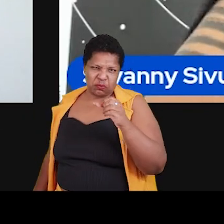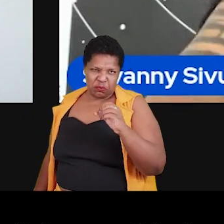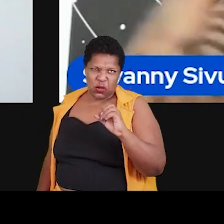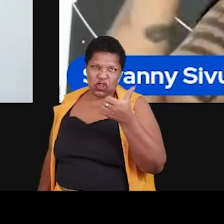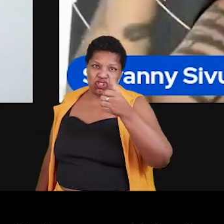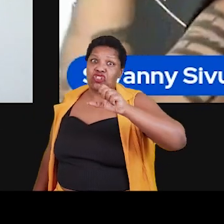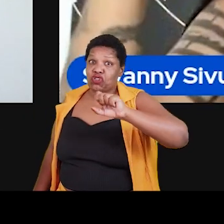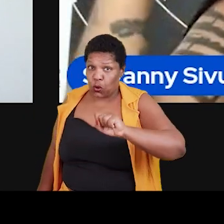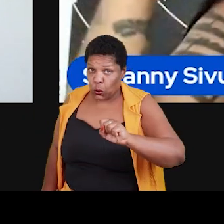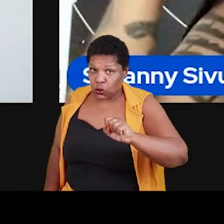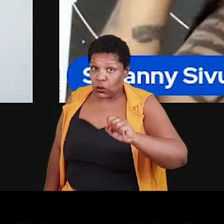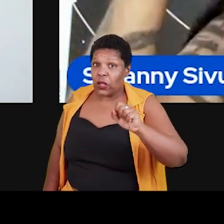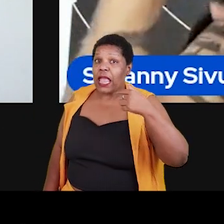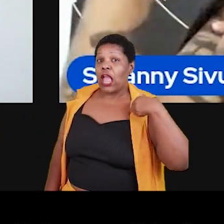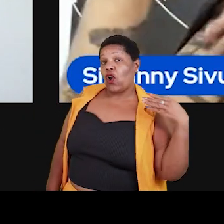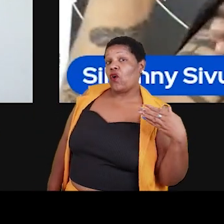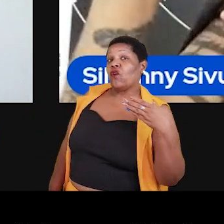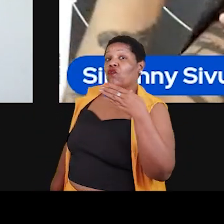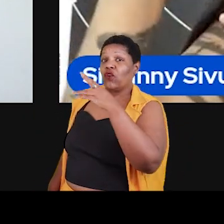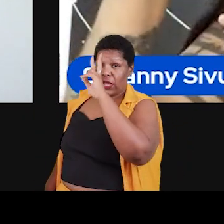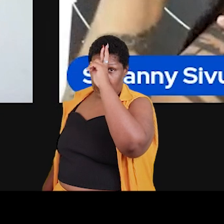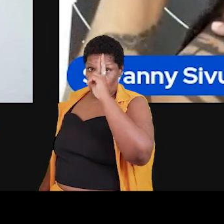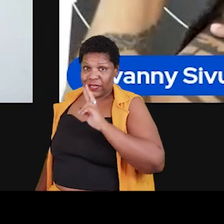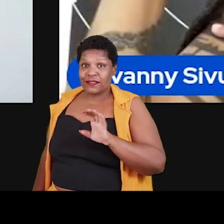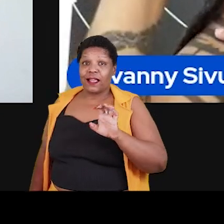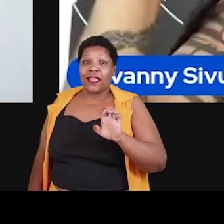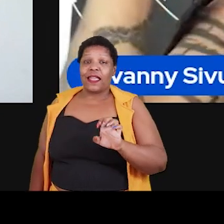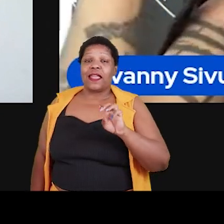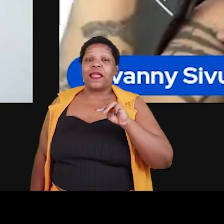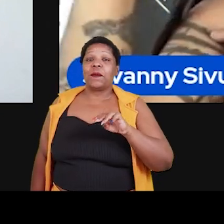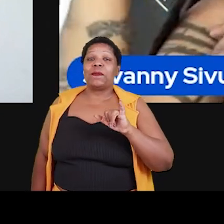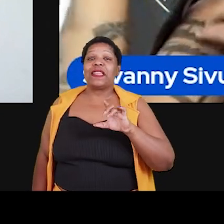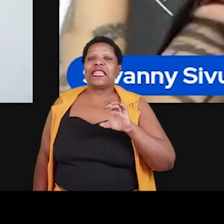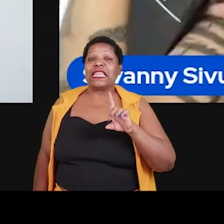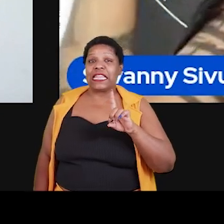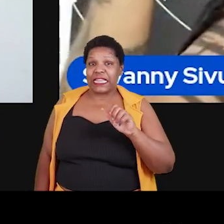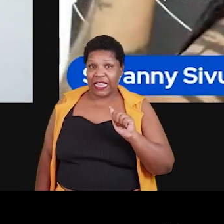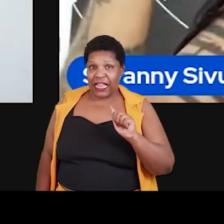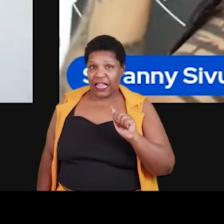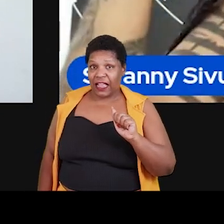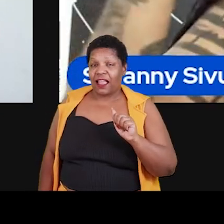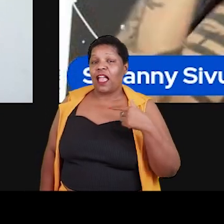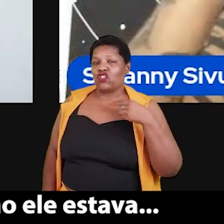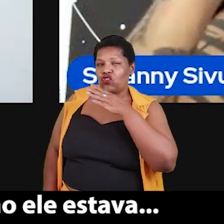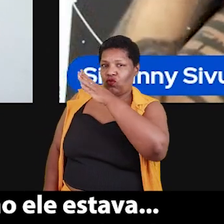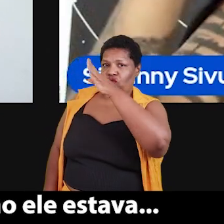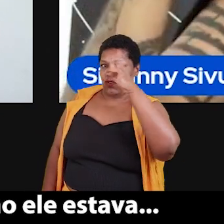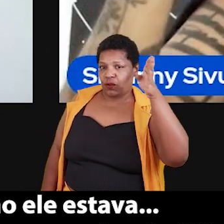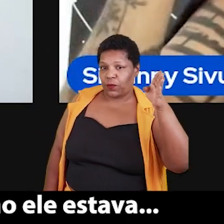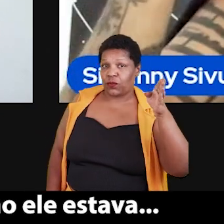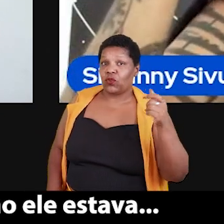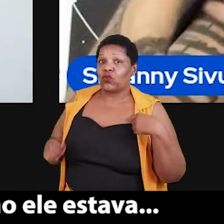2018. 2018 eu fui para a Rússia com o Emicida. A gente teve uma tour lá. E